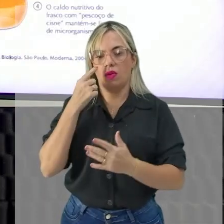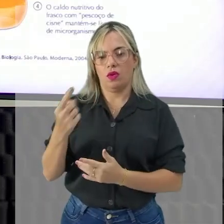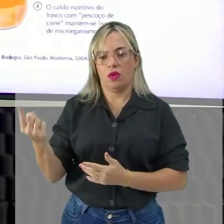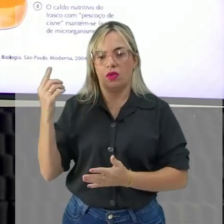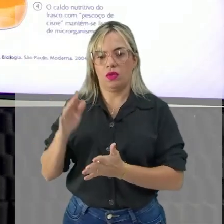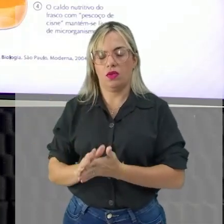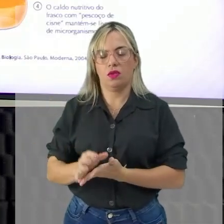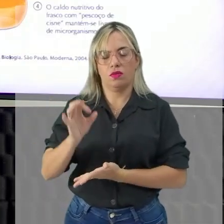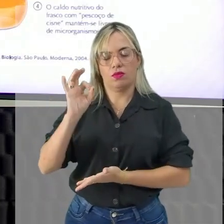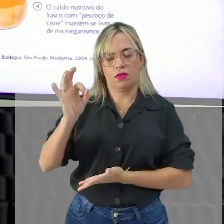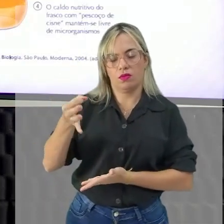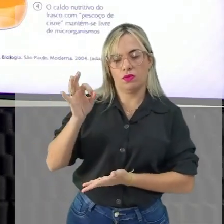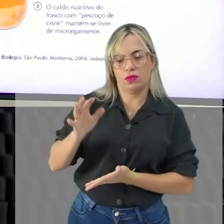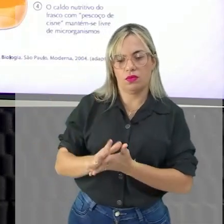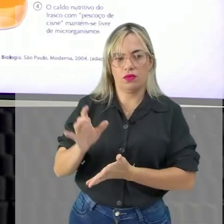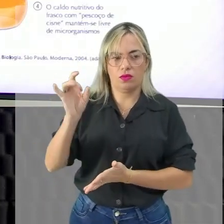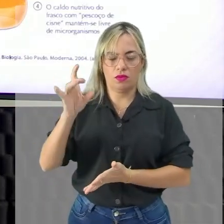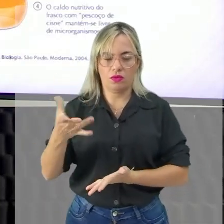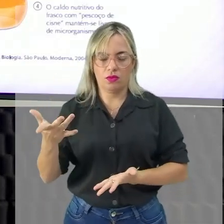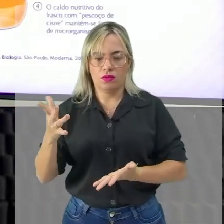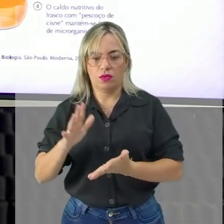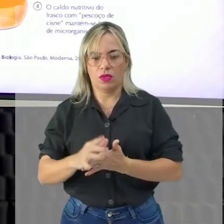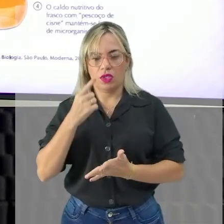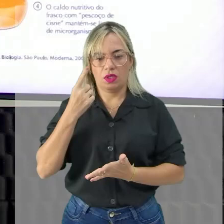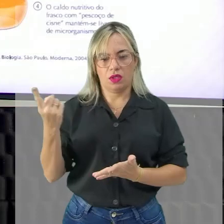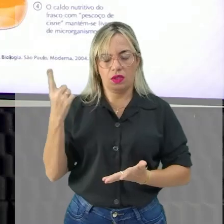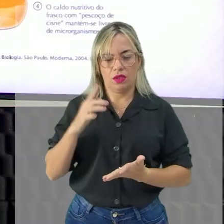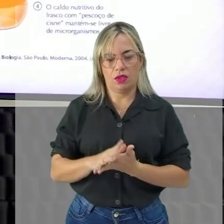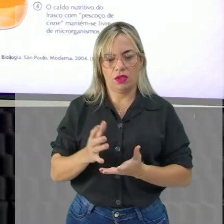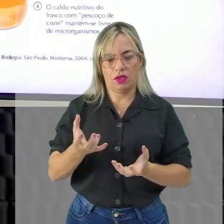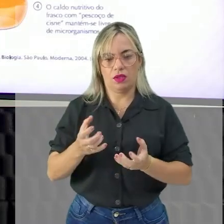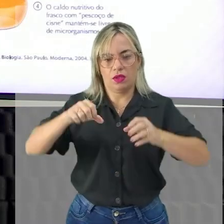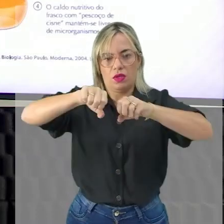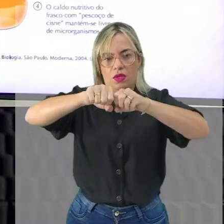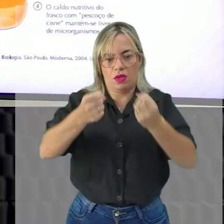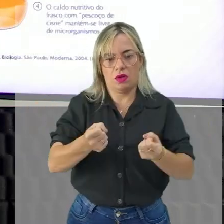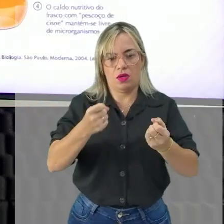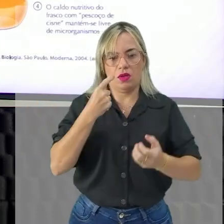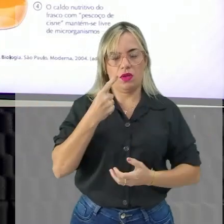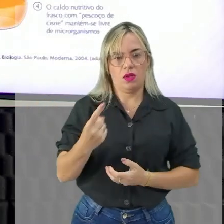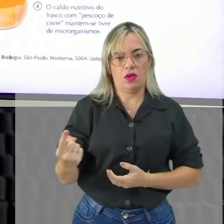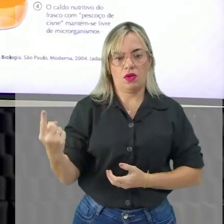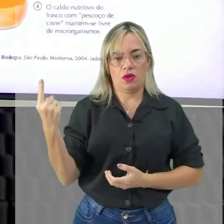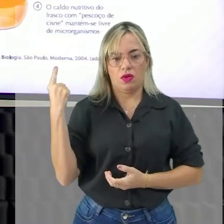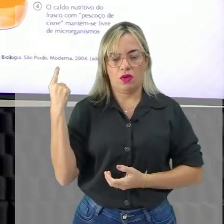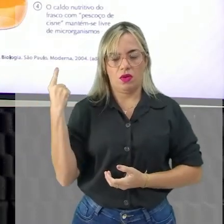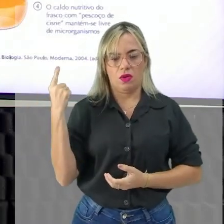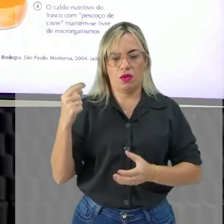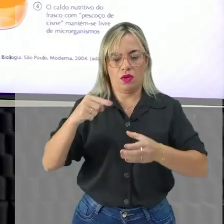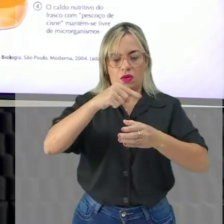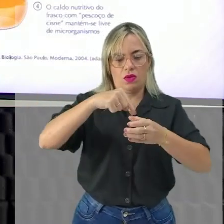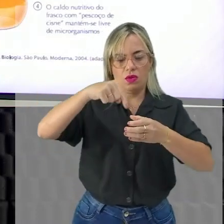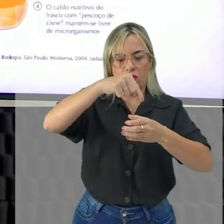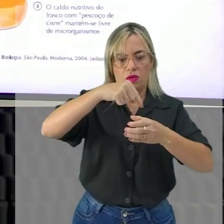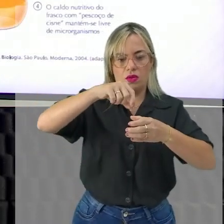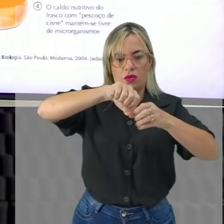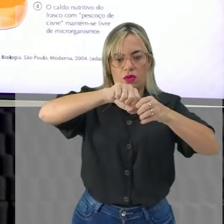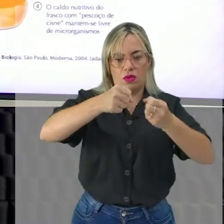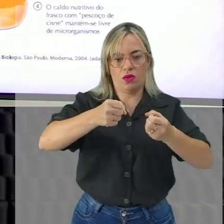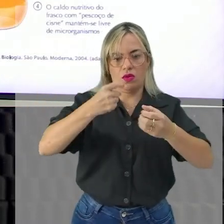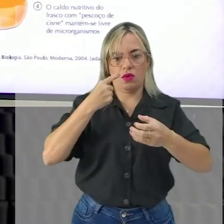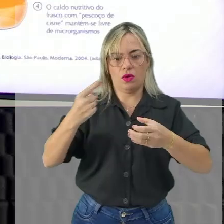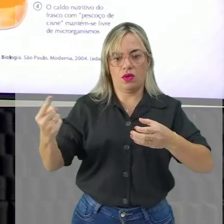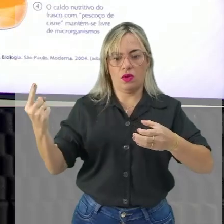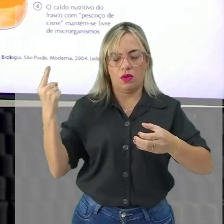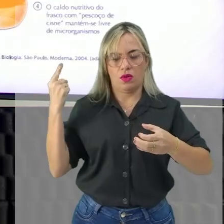esterilização. Né? Só que aí ele resolveu o quê? Quebrar, né, o gargalo. Né? Então,